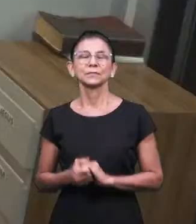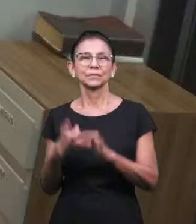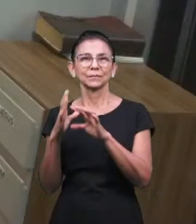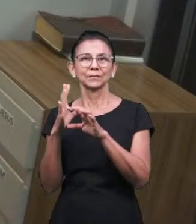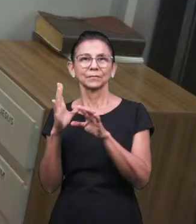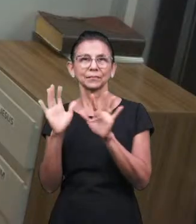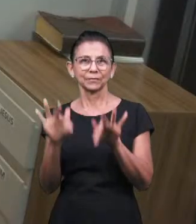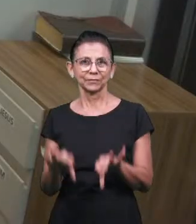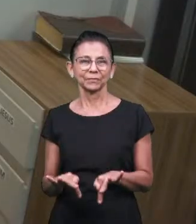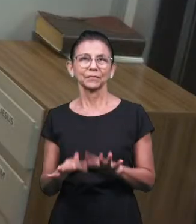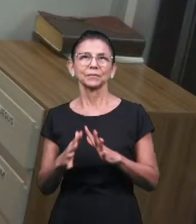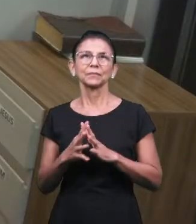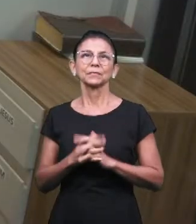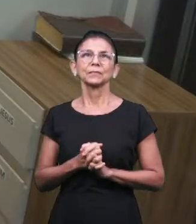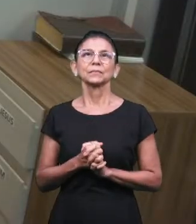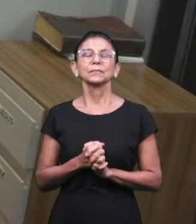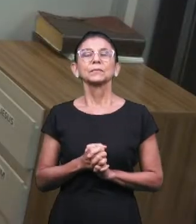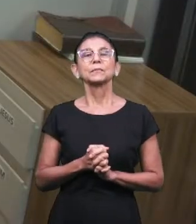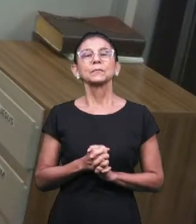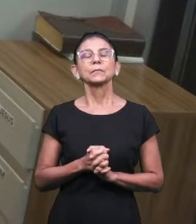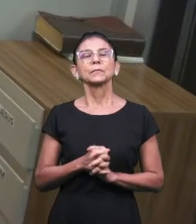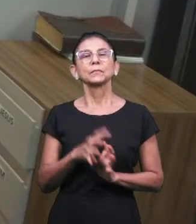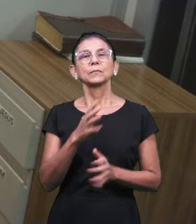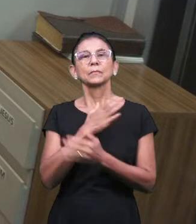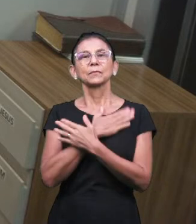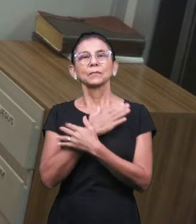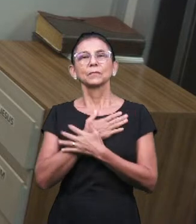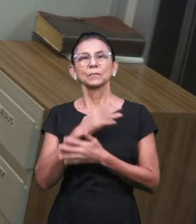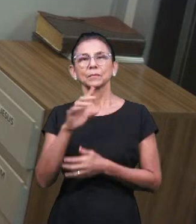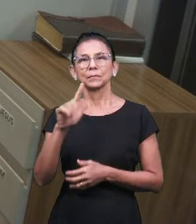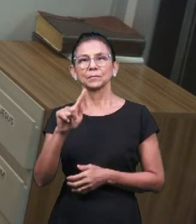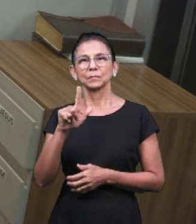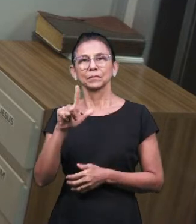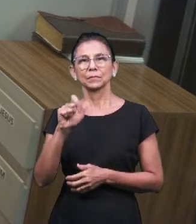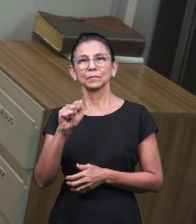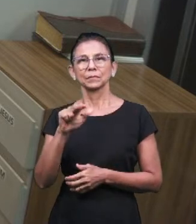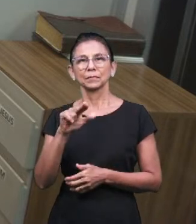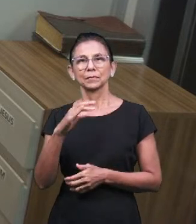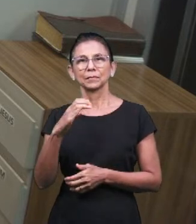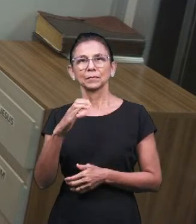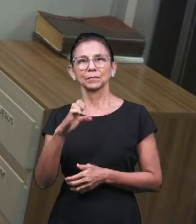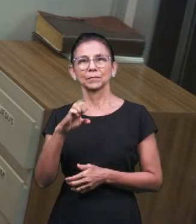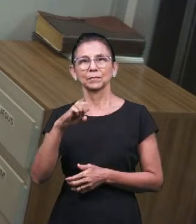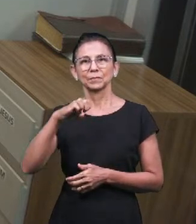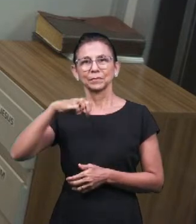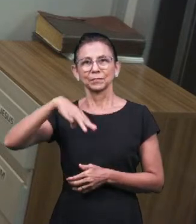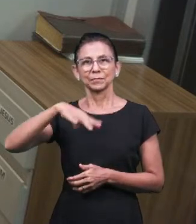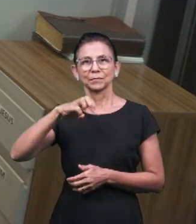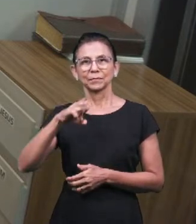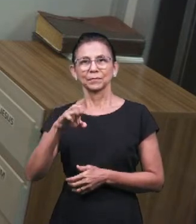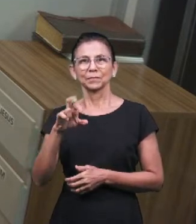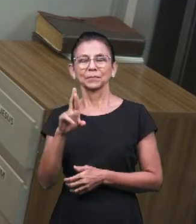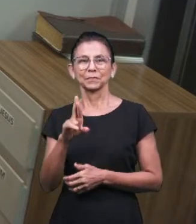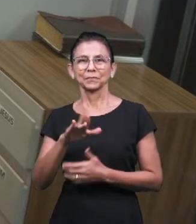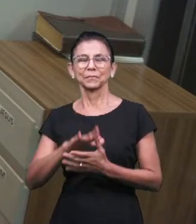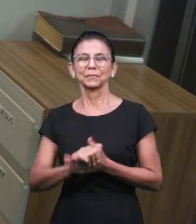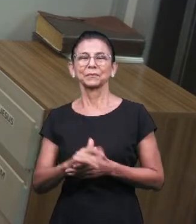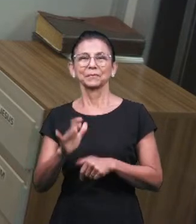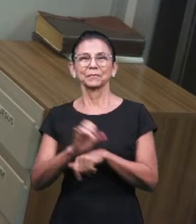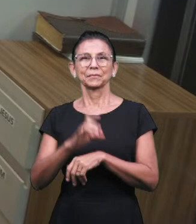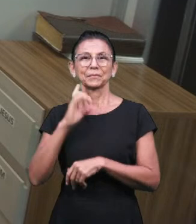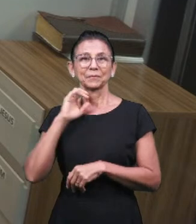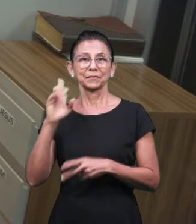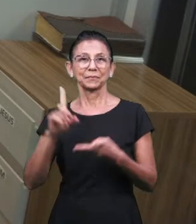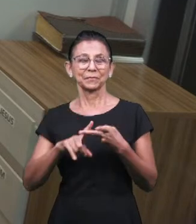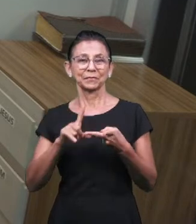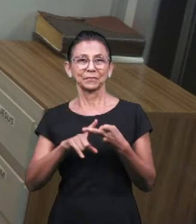aqui, mandar um abraço aqui ao Glaucemir, de Juiz de Fora, Minas Gerais. A Tereza Gomes